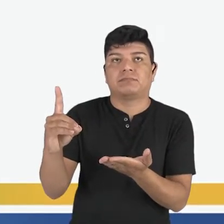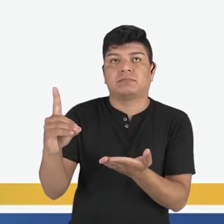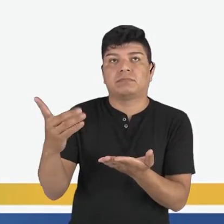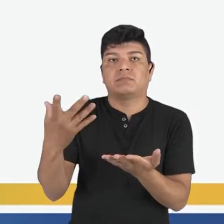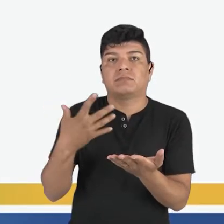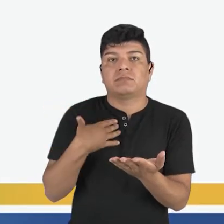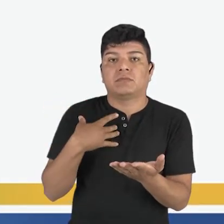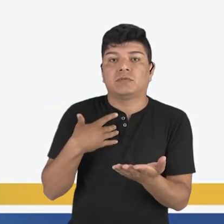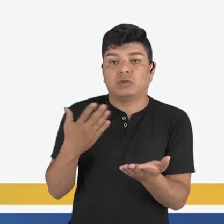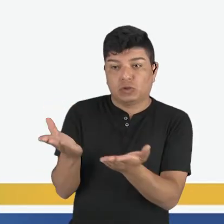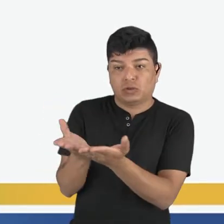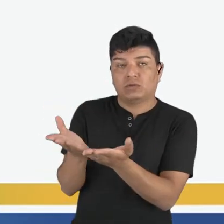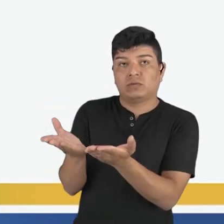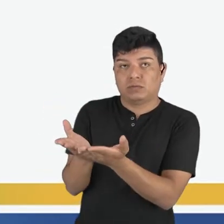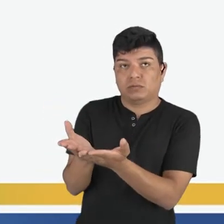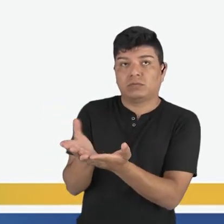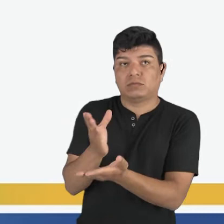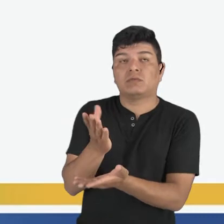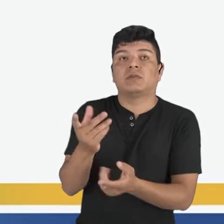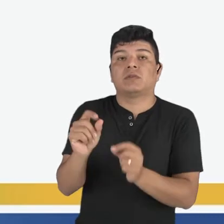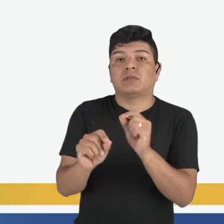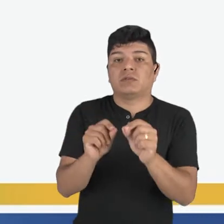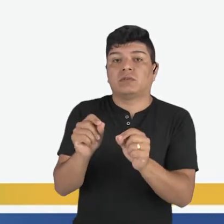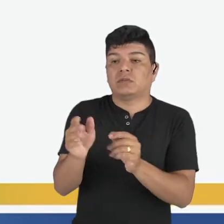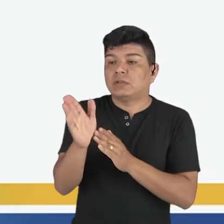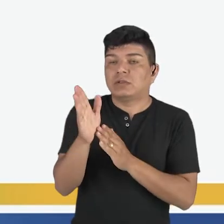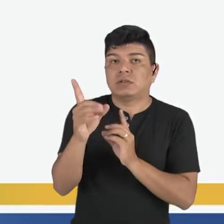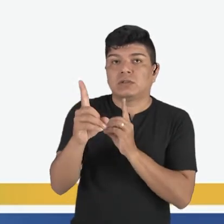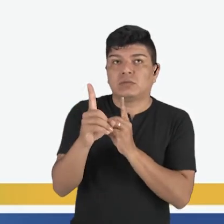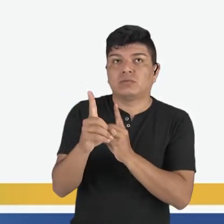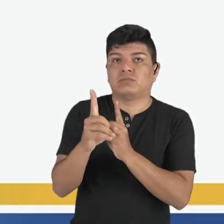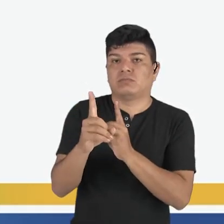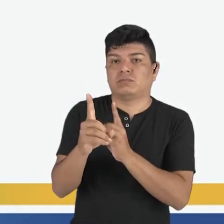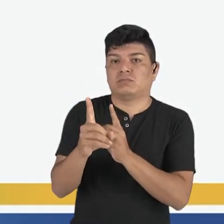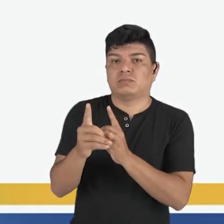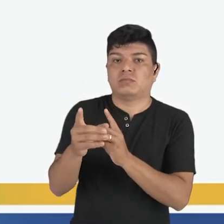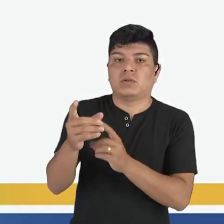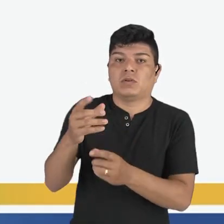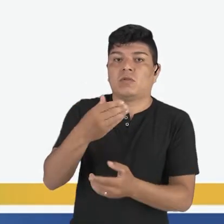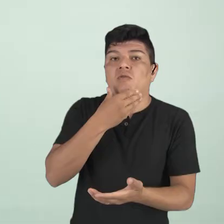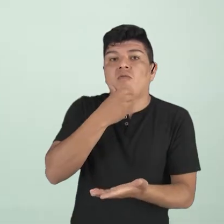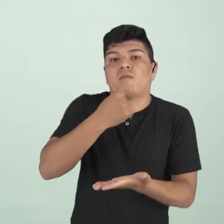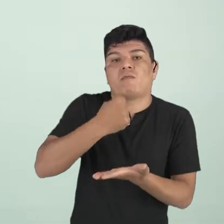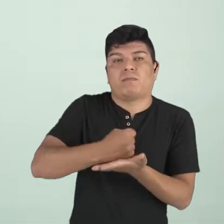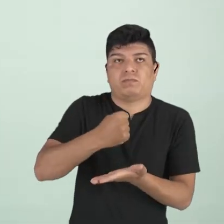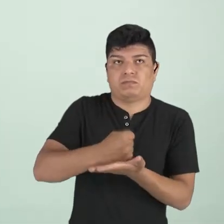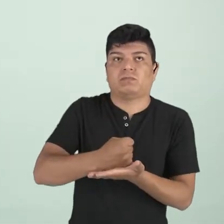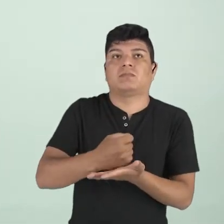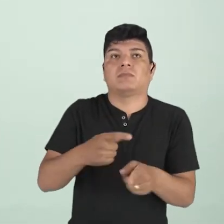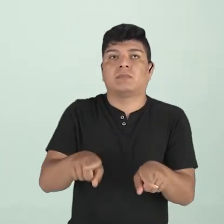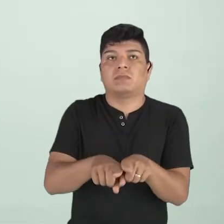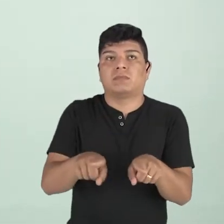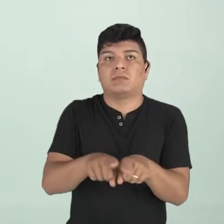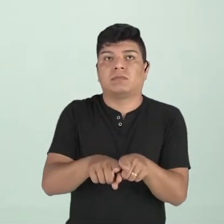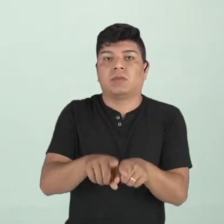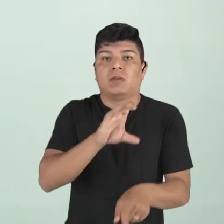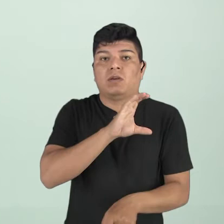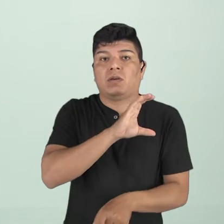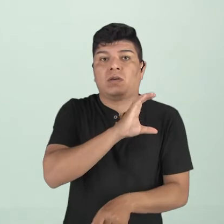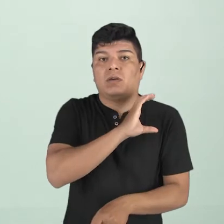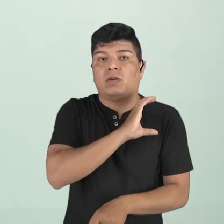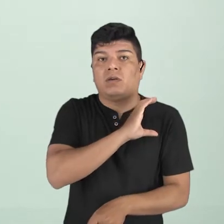dos evangélicos, a Bíblia protestante, segue o Antigo Testamento da religião judaica. A Bíblia dos católicos tem os